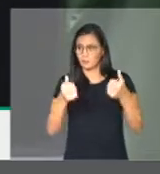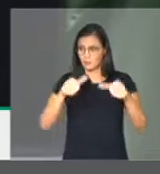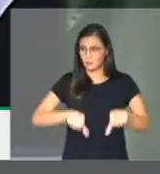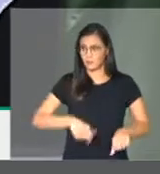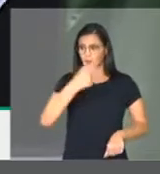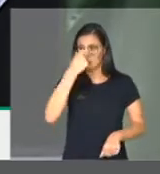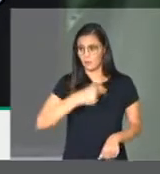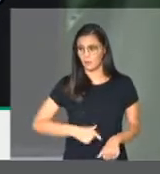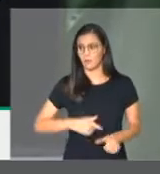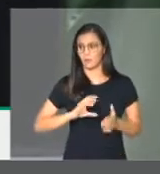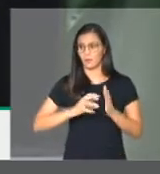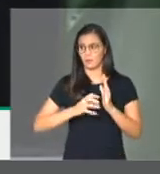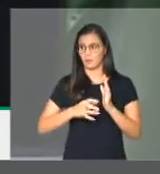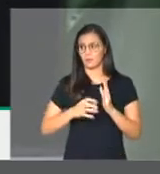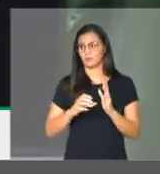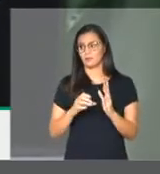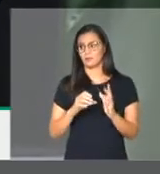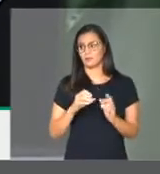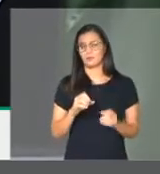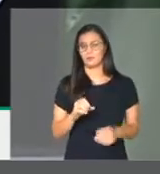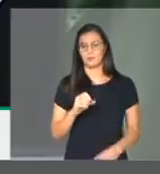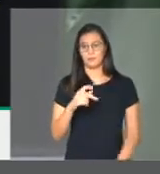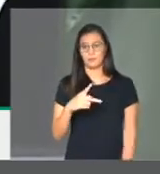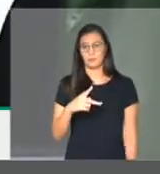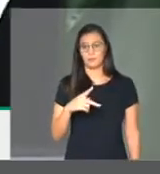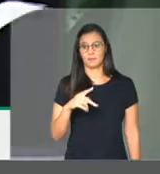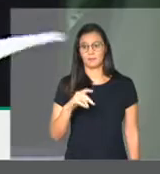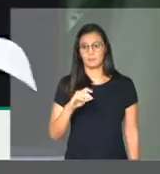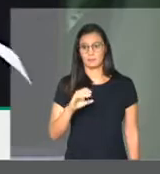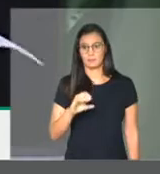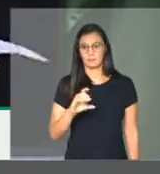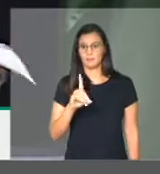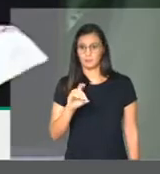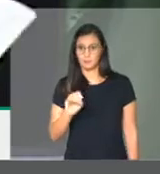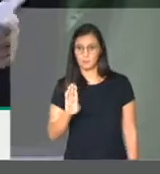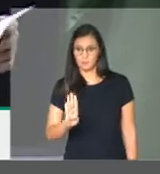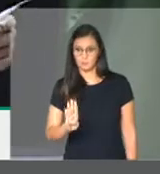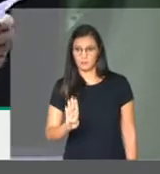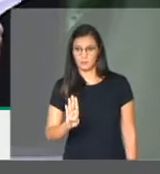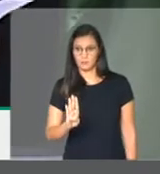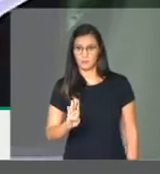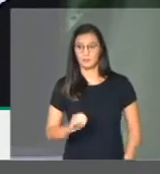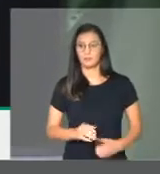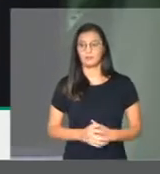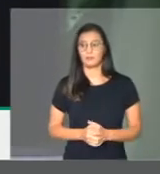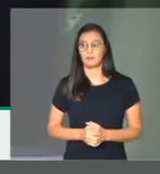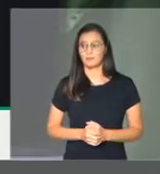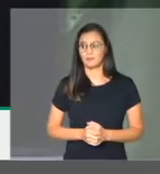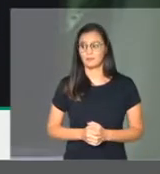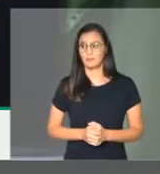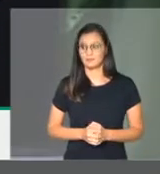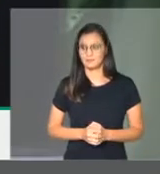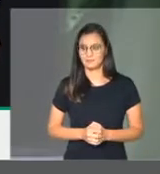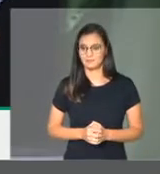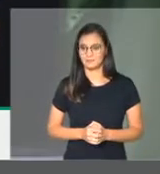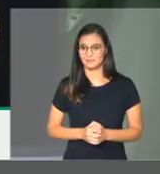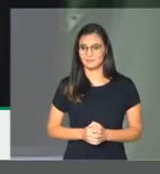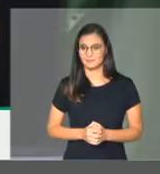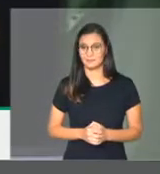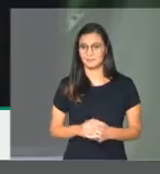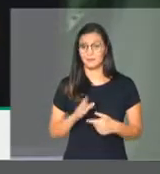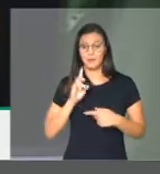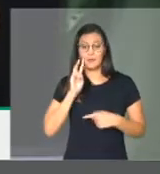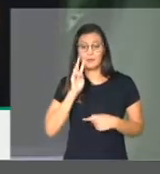Socialista Brasileiro e tendo o privilégio de ora representá-lo como seu líder aqui na Câmara dos Deputados, vejo-me